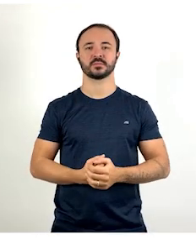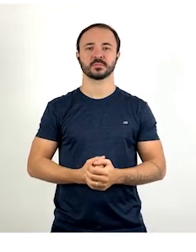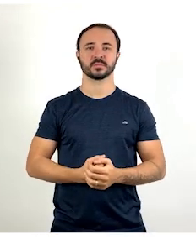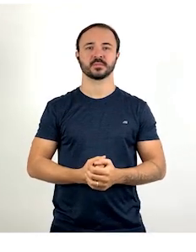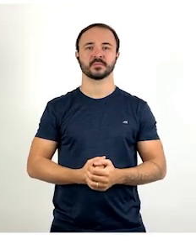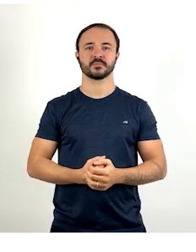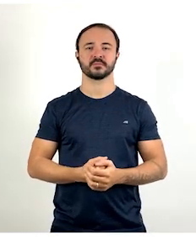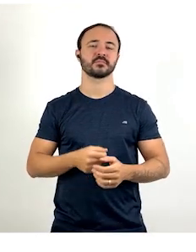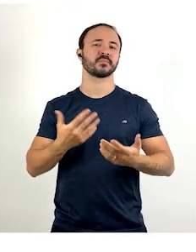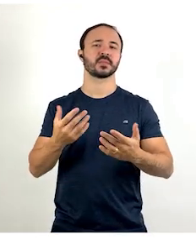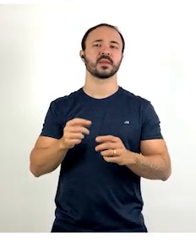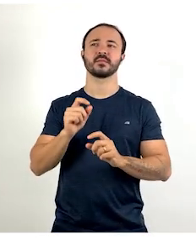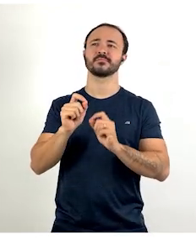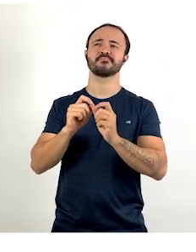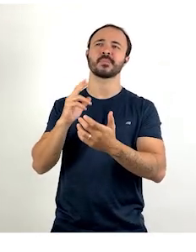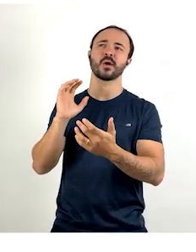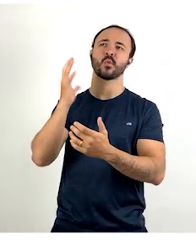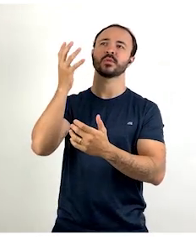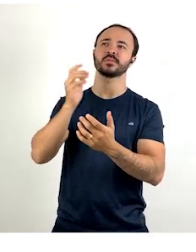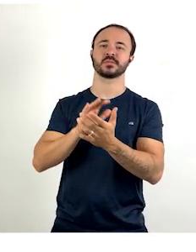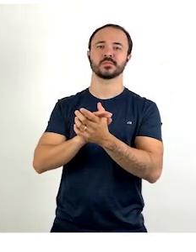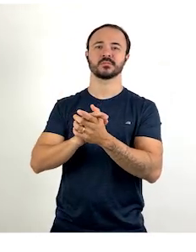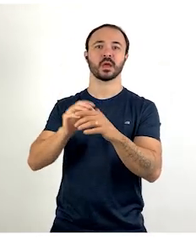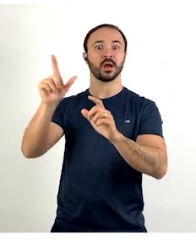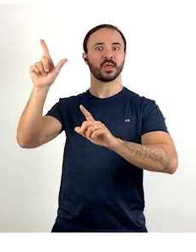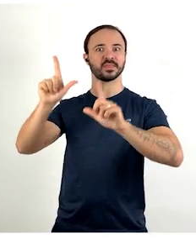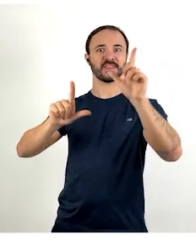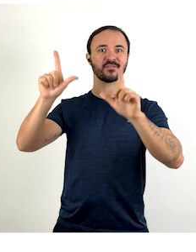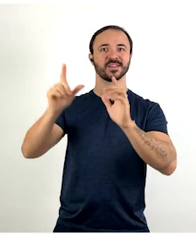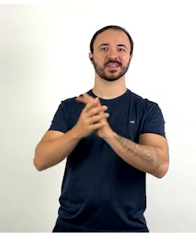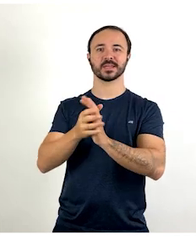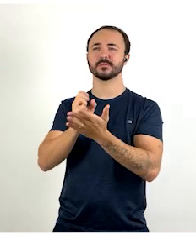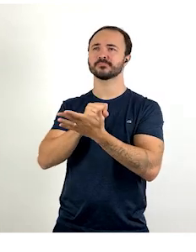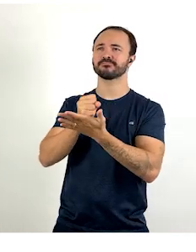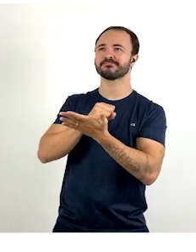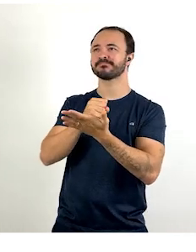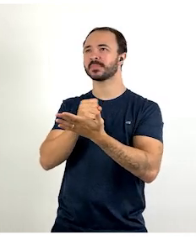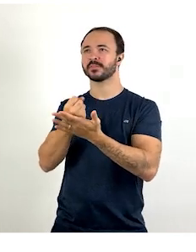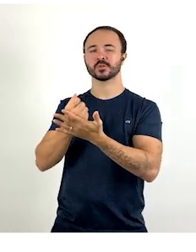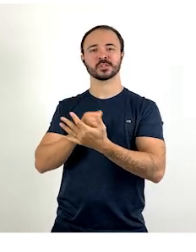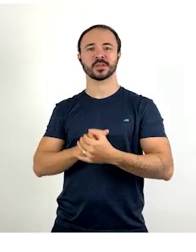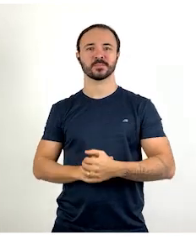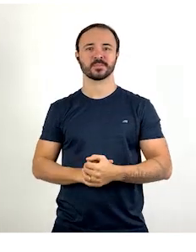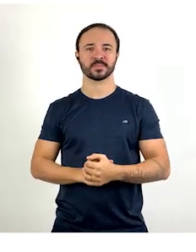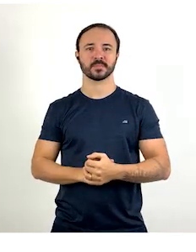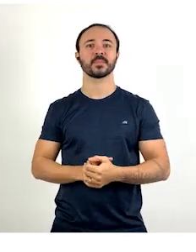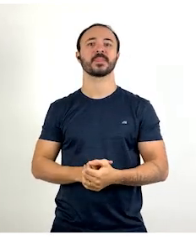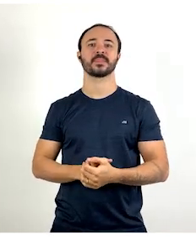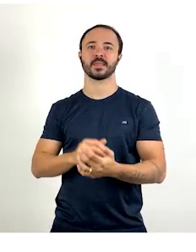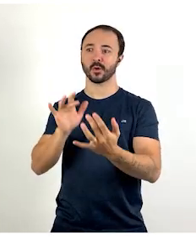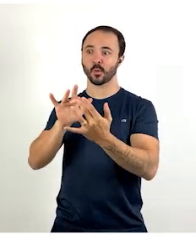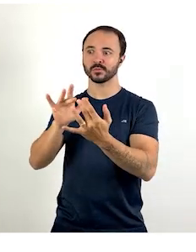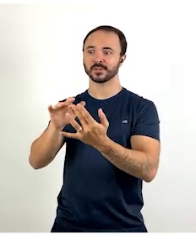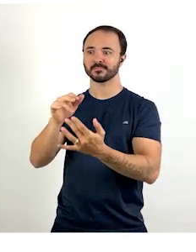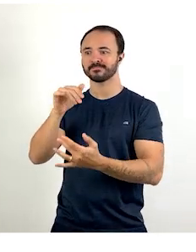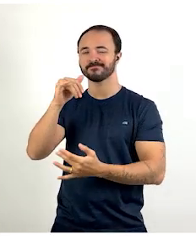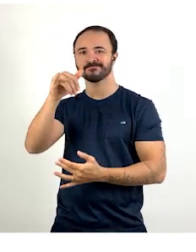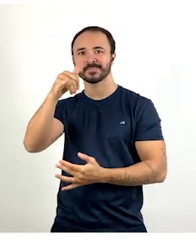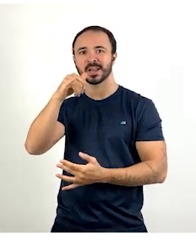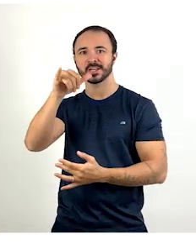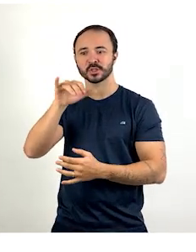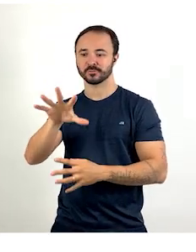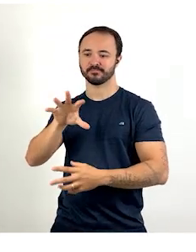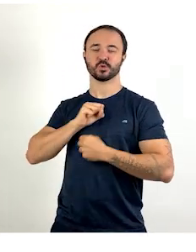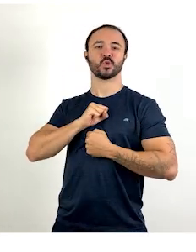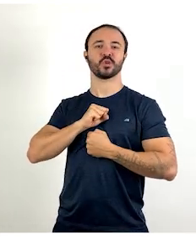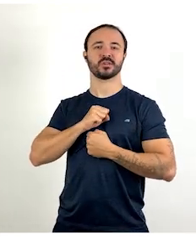tirinha? Estava lá, ligando a TV para assistir um videogame, para jogar, e aí o que aconteceu? Levou um choque. Por que isso